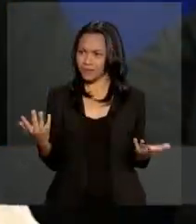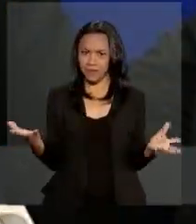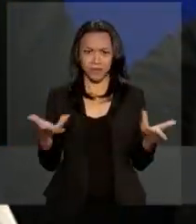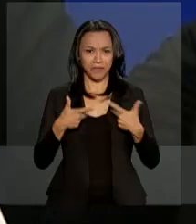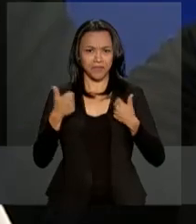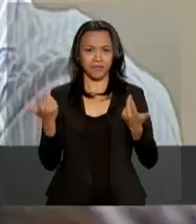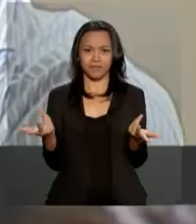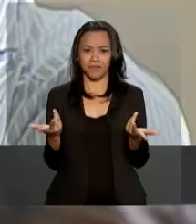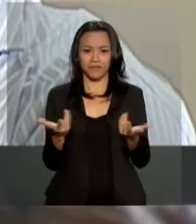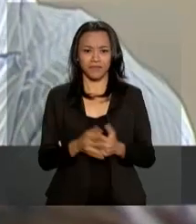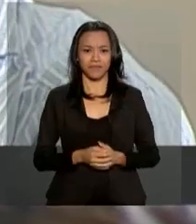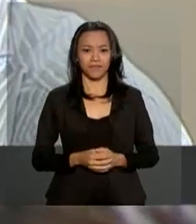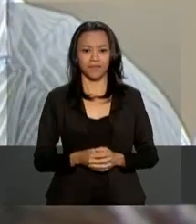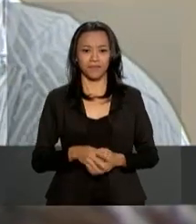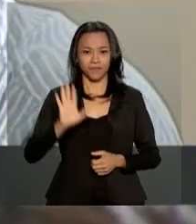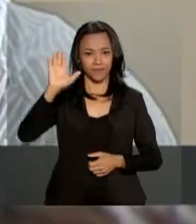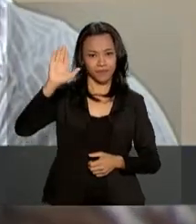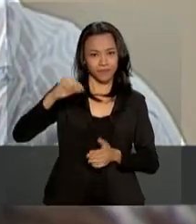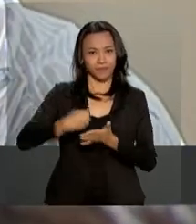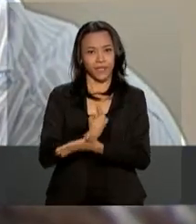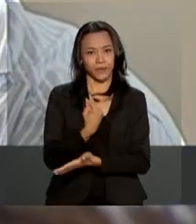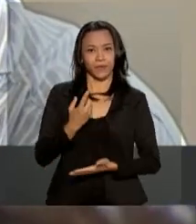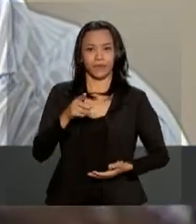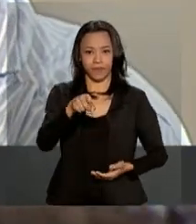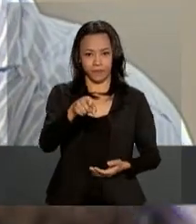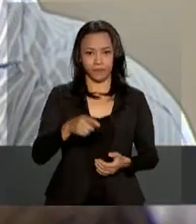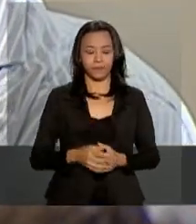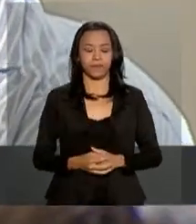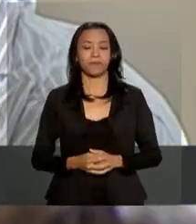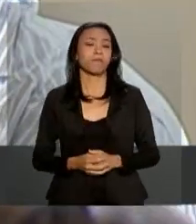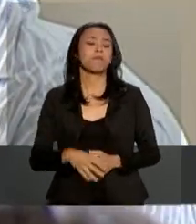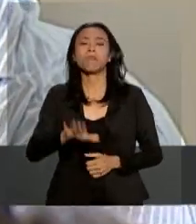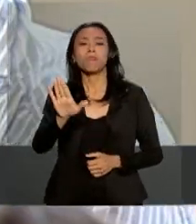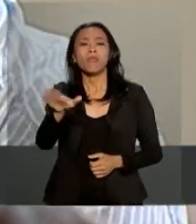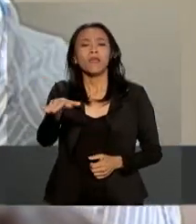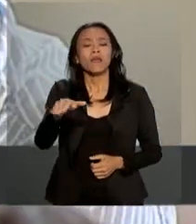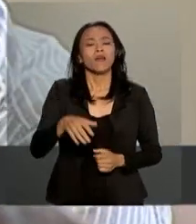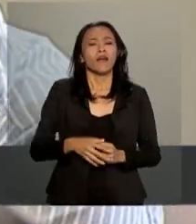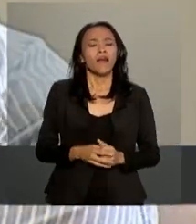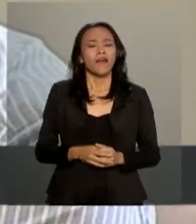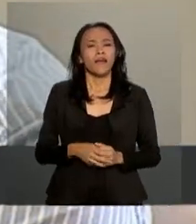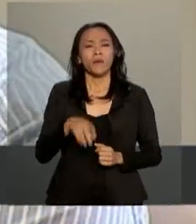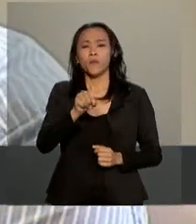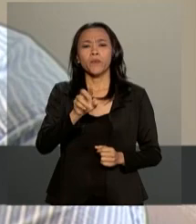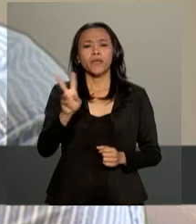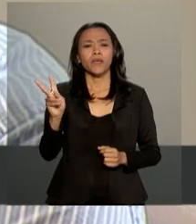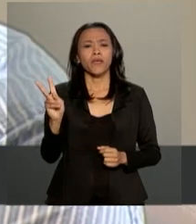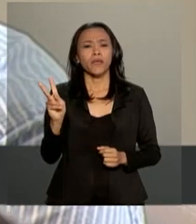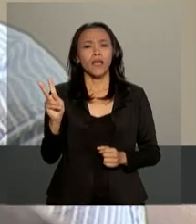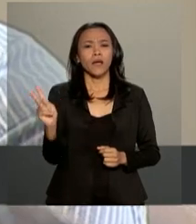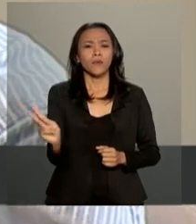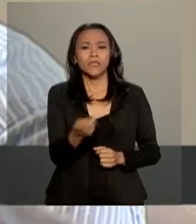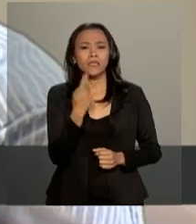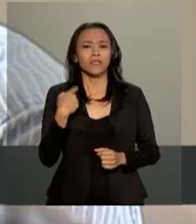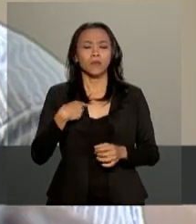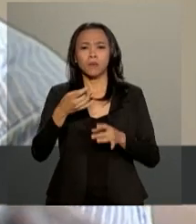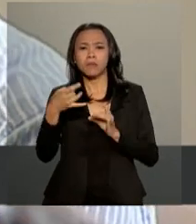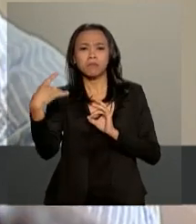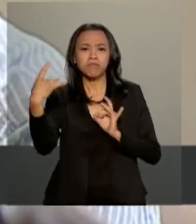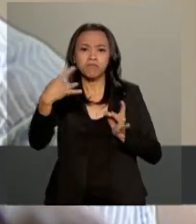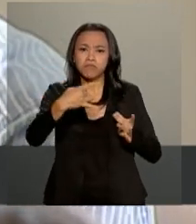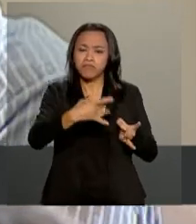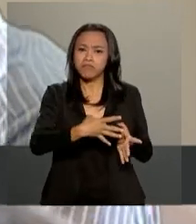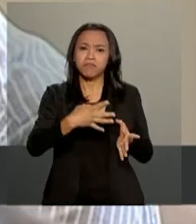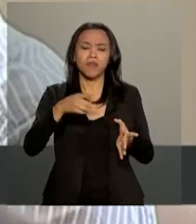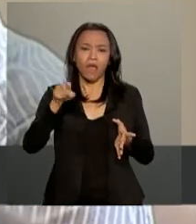ministra aqui é o da equipe grega da rádio cbn ministro é essa queda na abstenção vocês atribuir mesmo